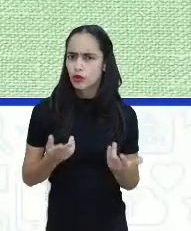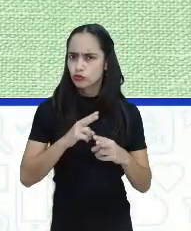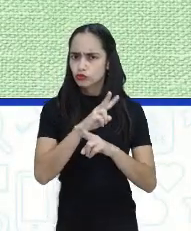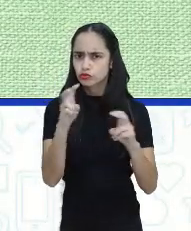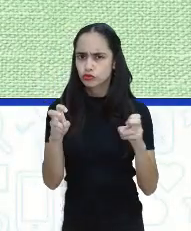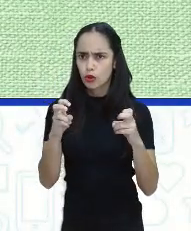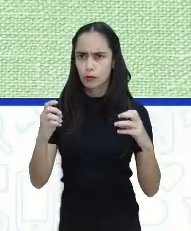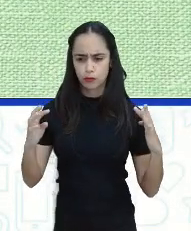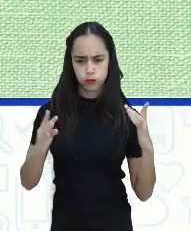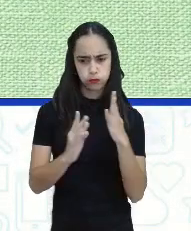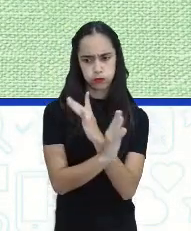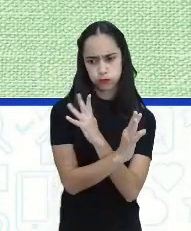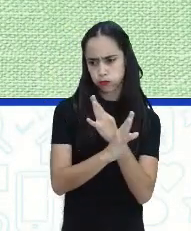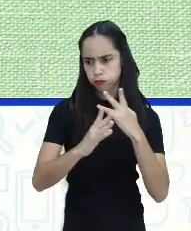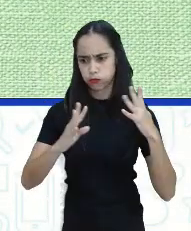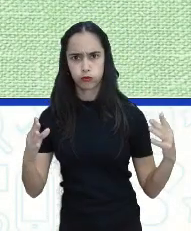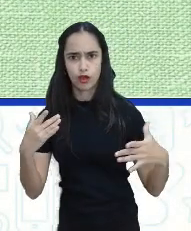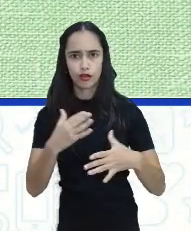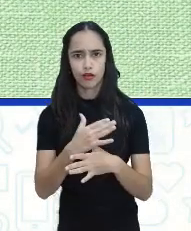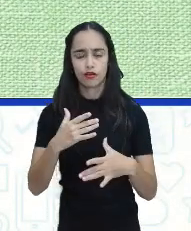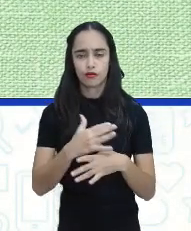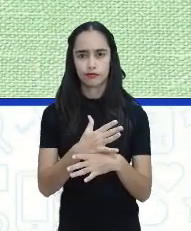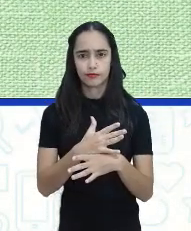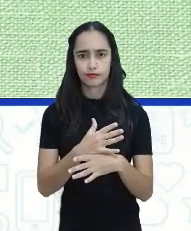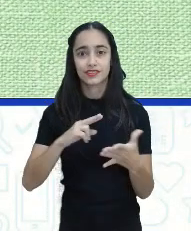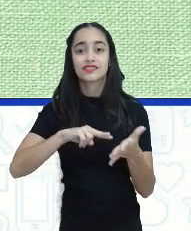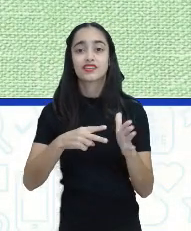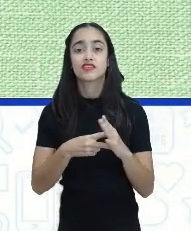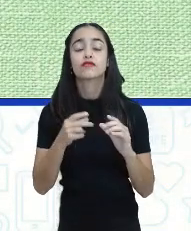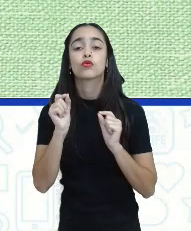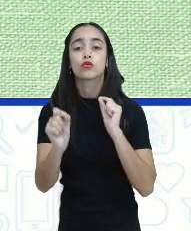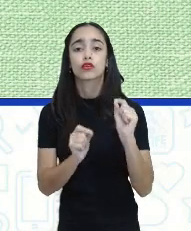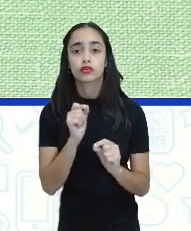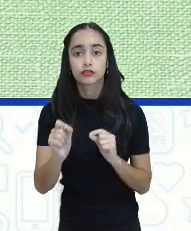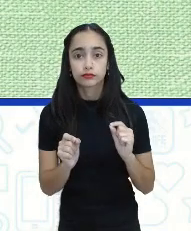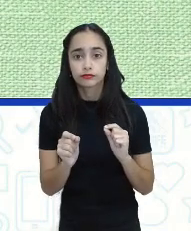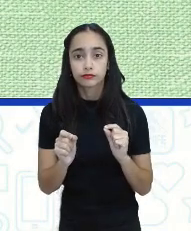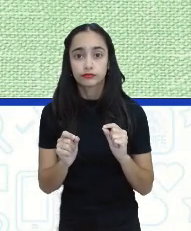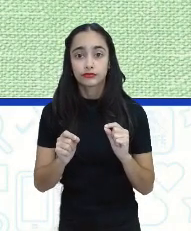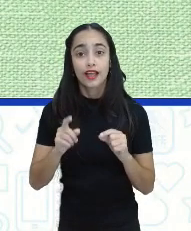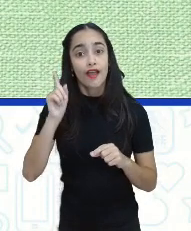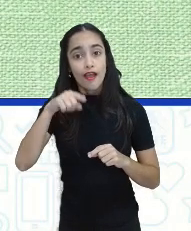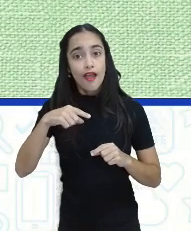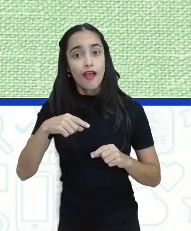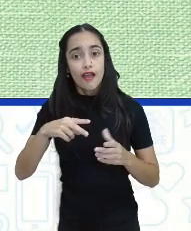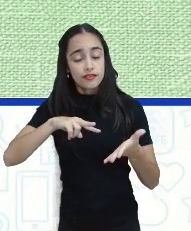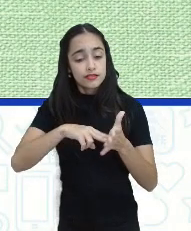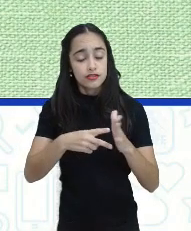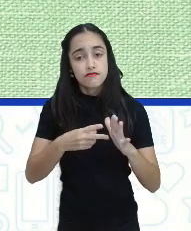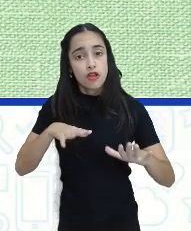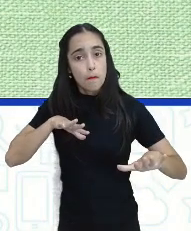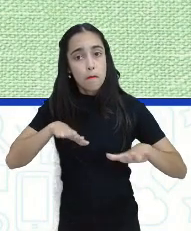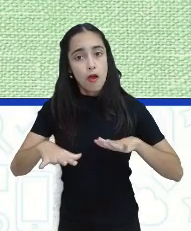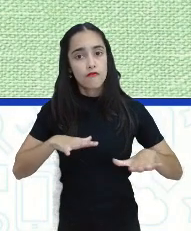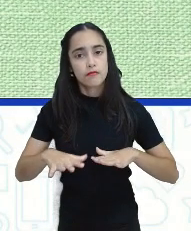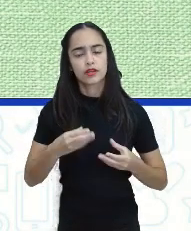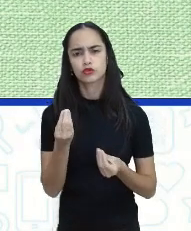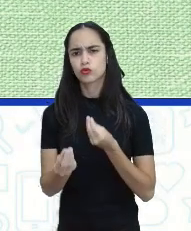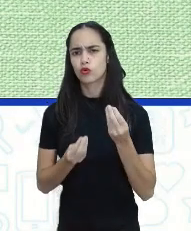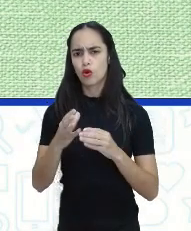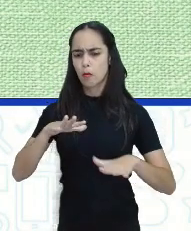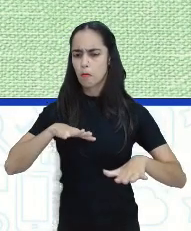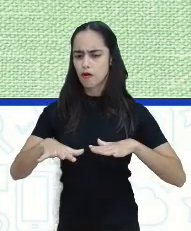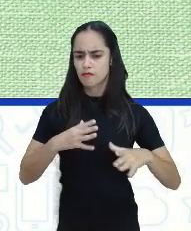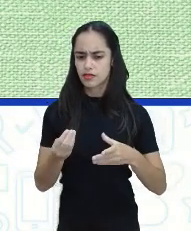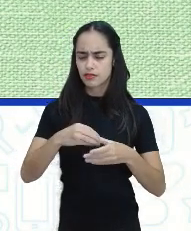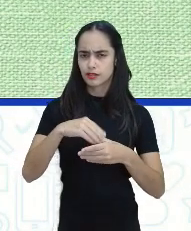aquele queixoso, professora, como diria aí o pessoal. O que quer dizer isso? Quer dizer, mobilidade e movimento. Como é que a gente se movimenta na cidade? Eu vou a pé, eu vou